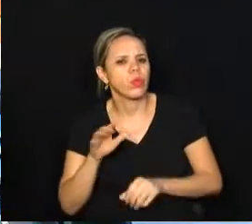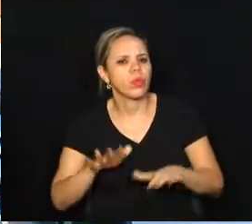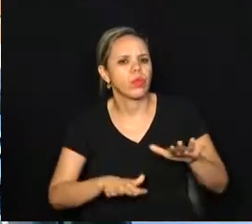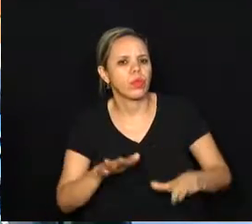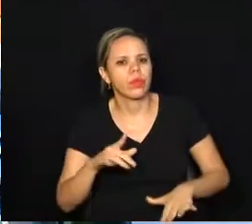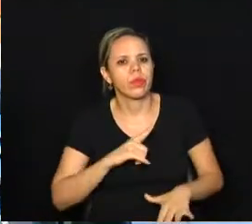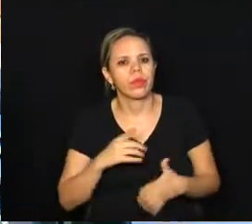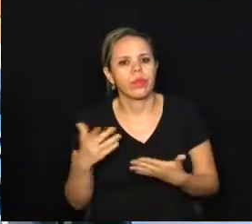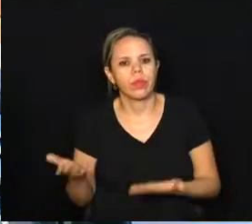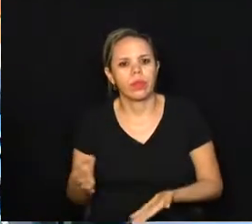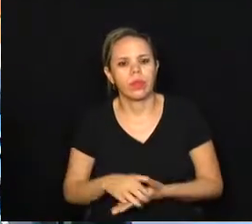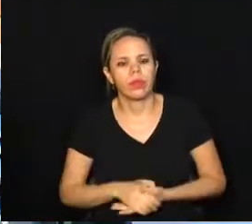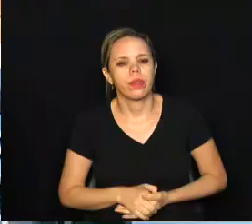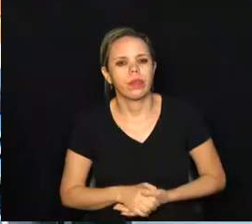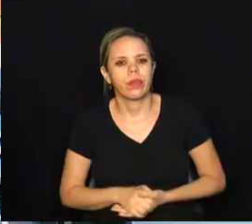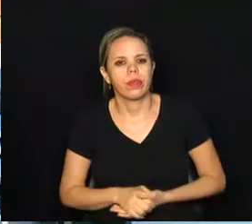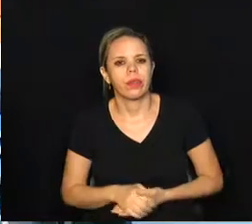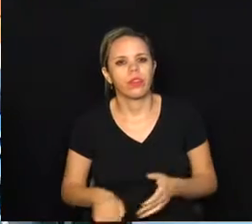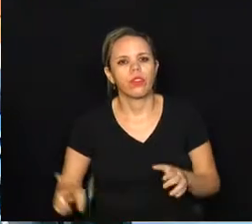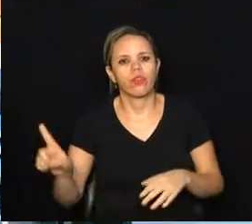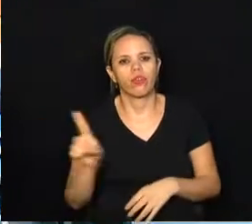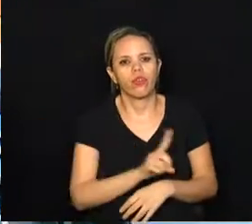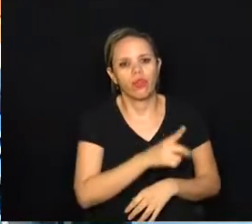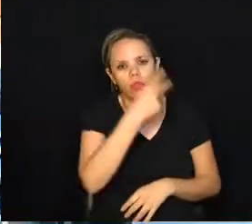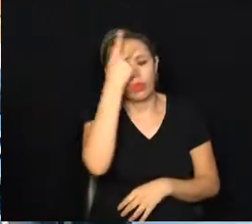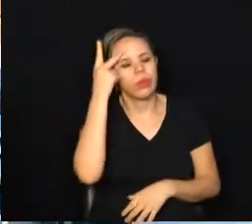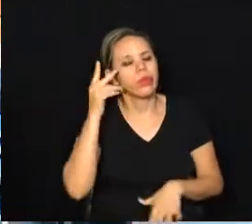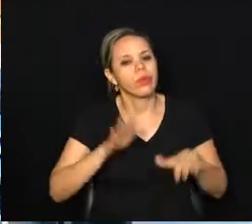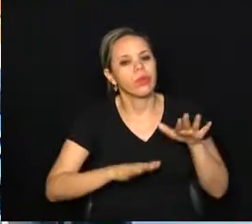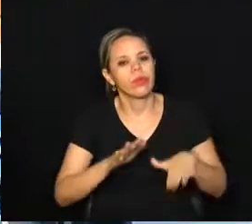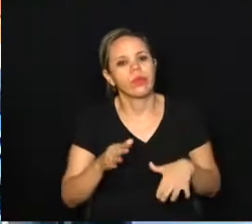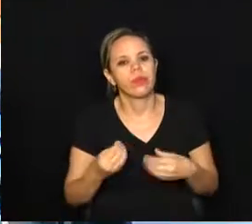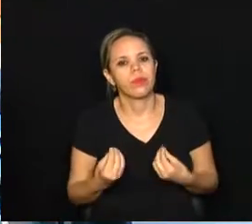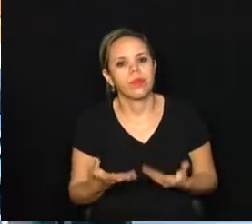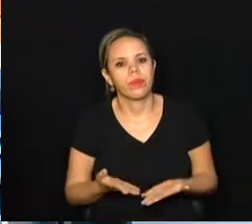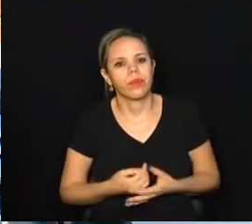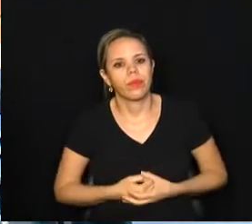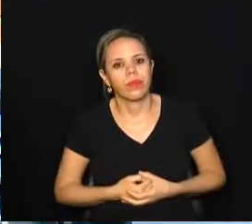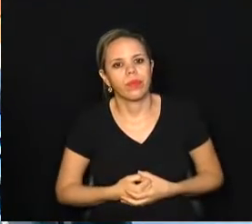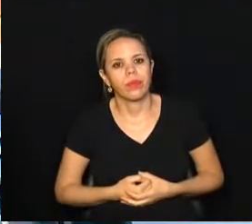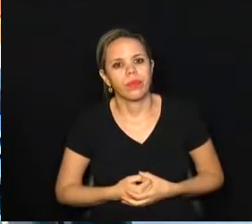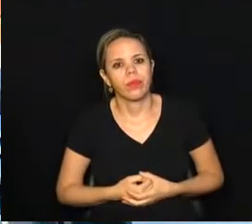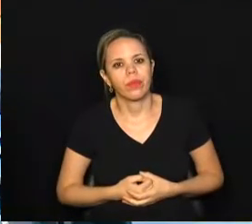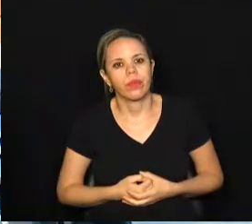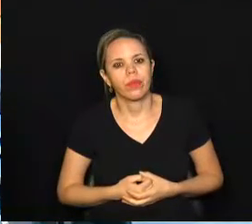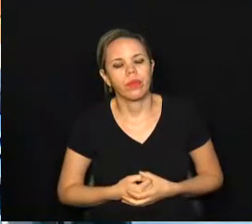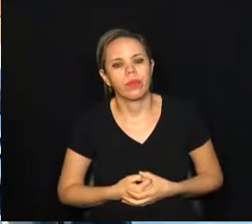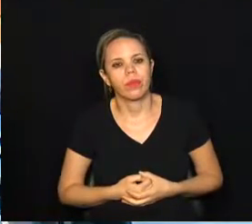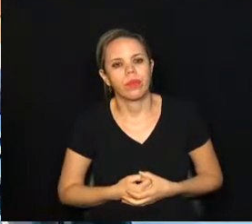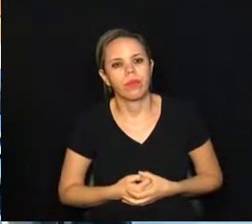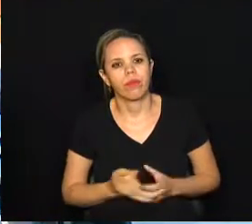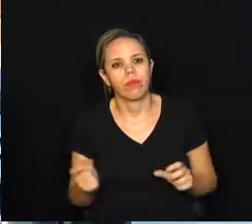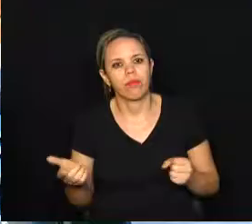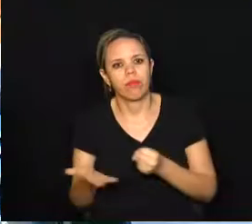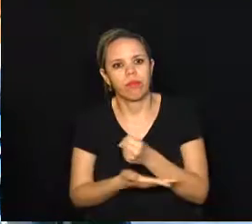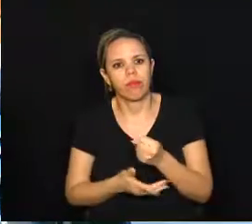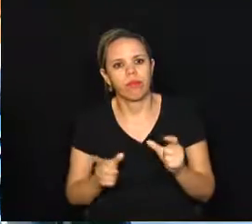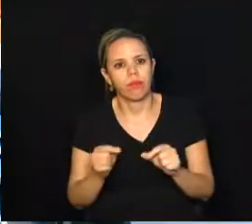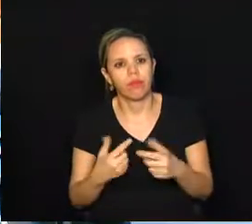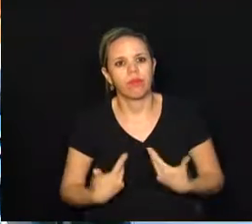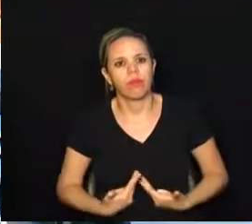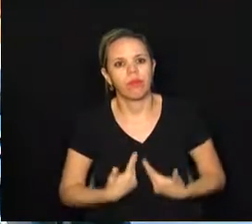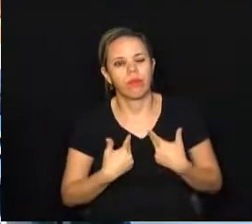tem aqui? Né? Chega um paciente, ou às vezes até encaminhado, com uma complexidade menor. Uma cirurgia